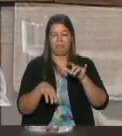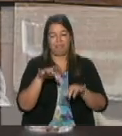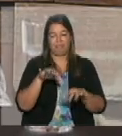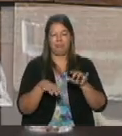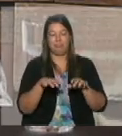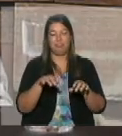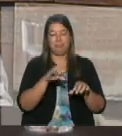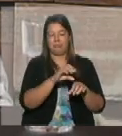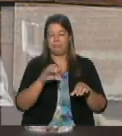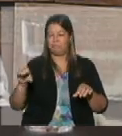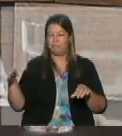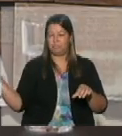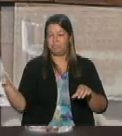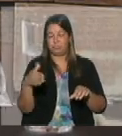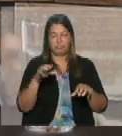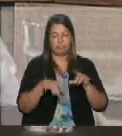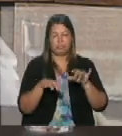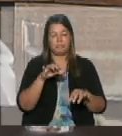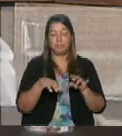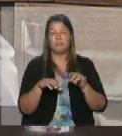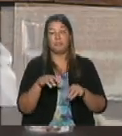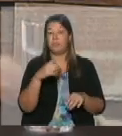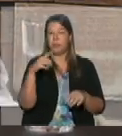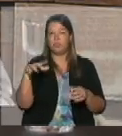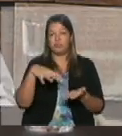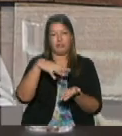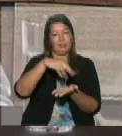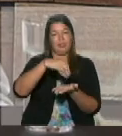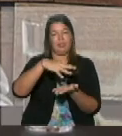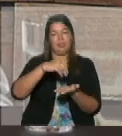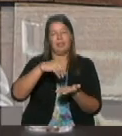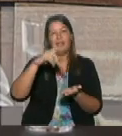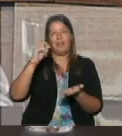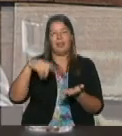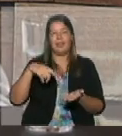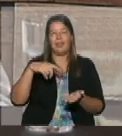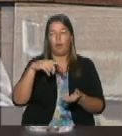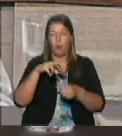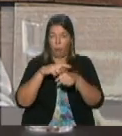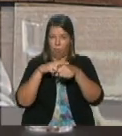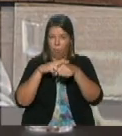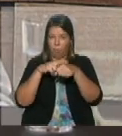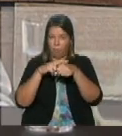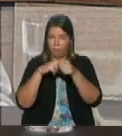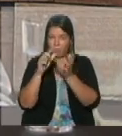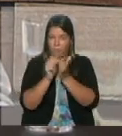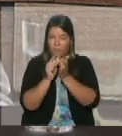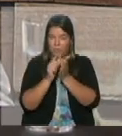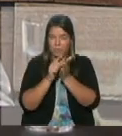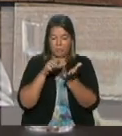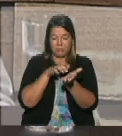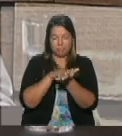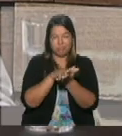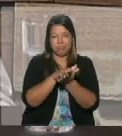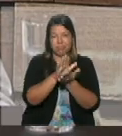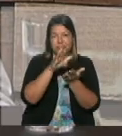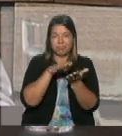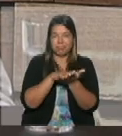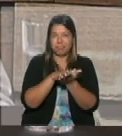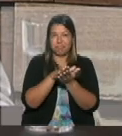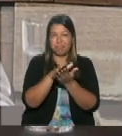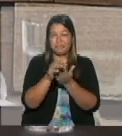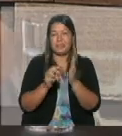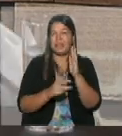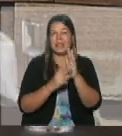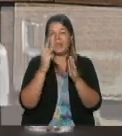uma Underwood, não tinha xerox, era papel carbono, como eram 6 vias e só cabia 3